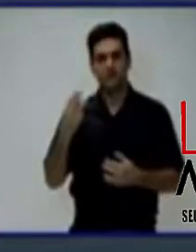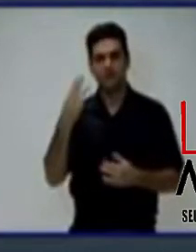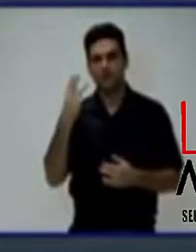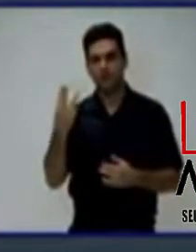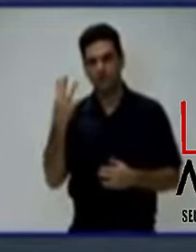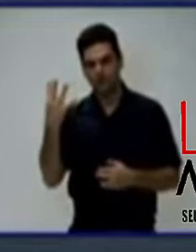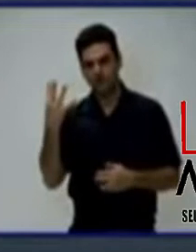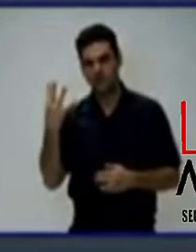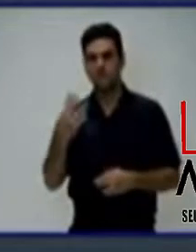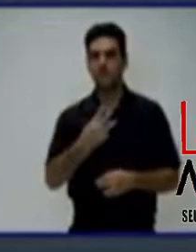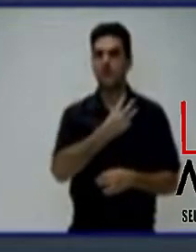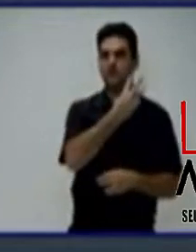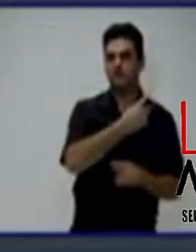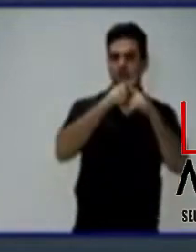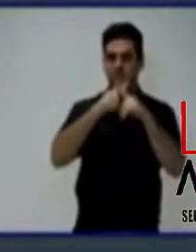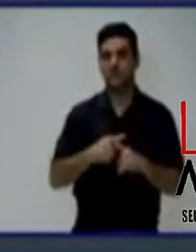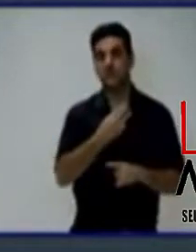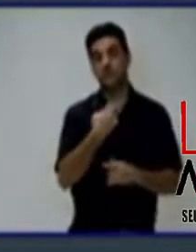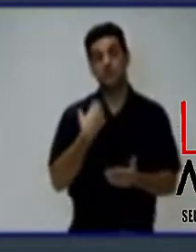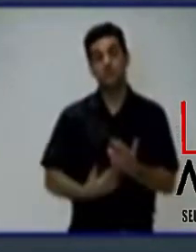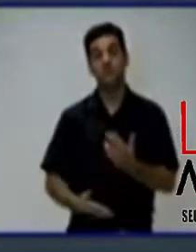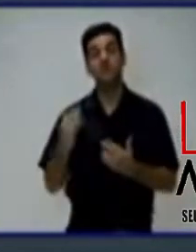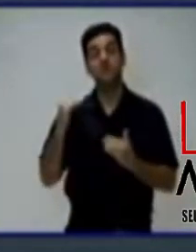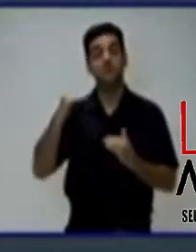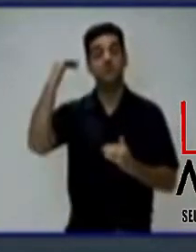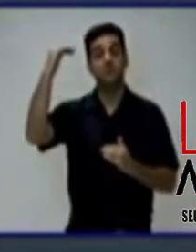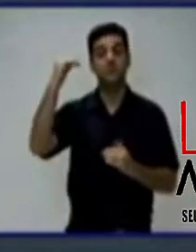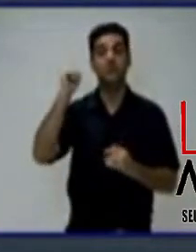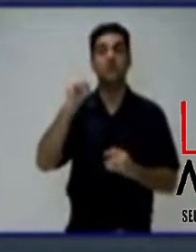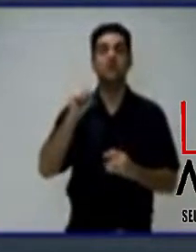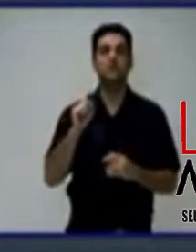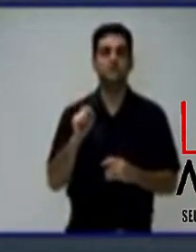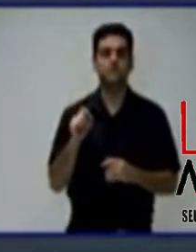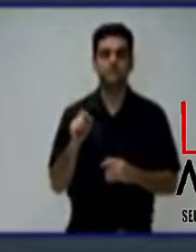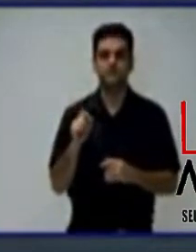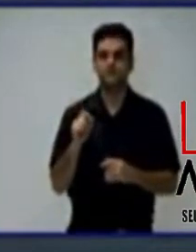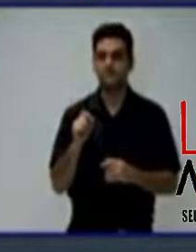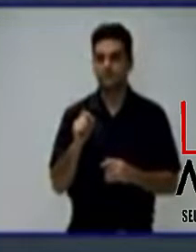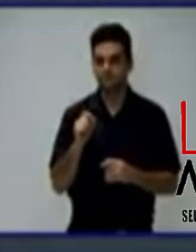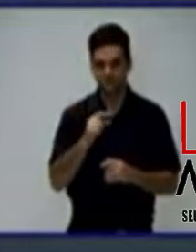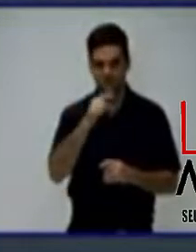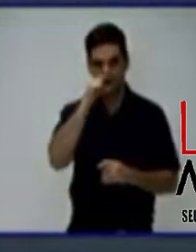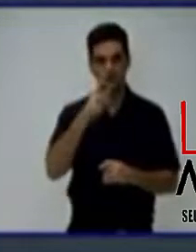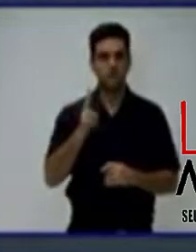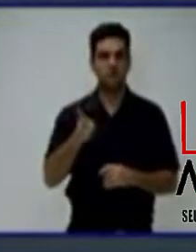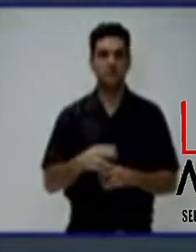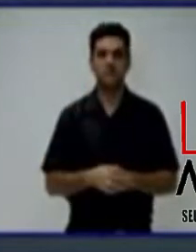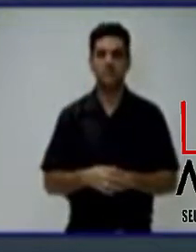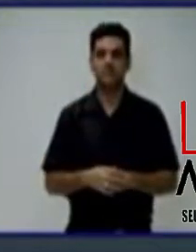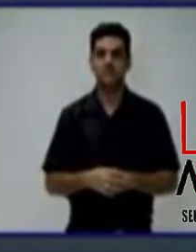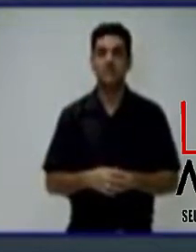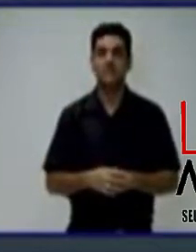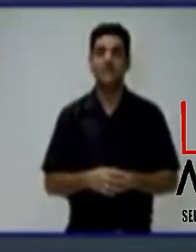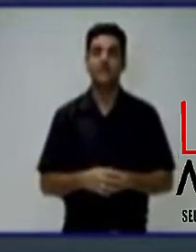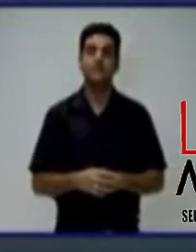ficou vencida, tendo prevalecido a posição do eminente ministro Luiz Edson Fachin. Eu reitero